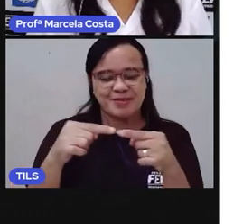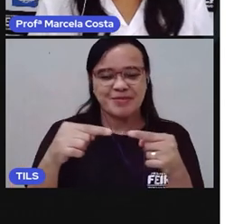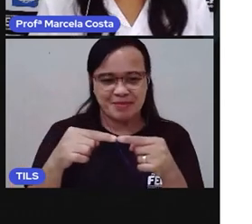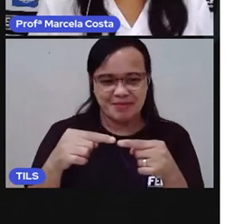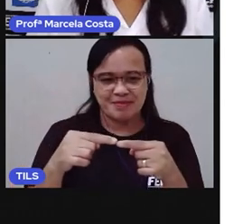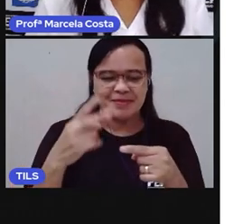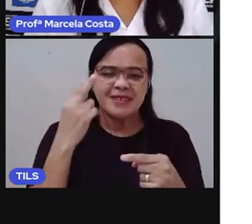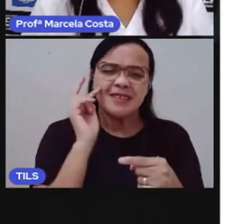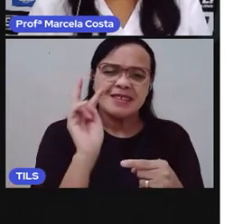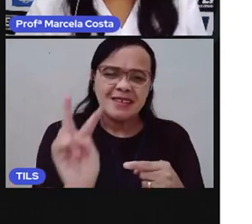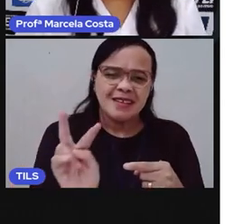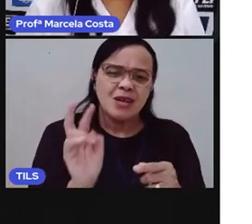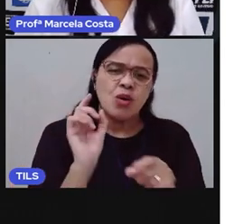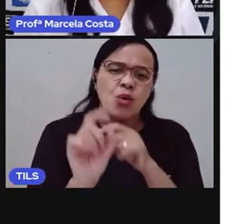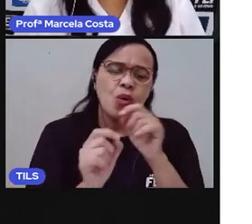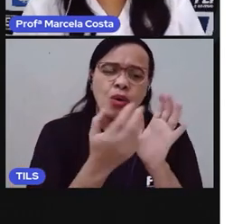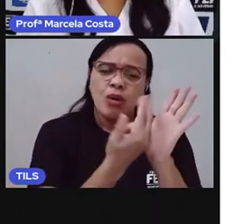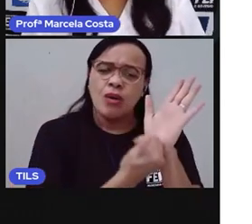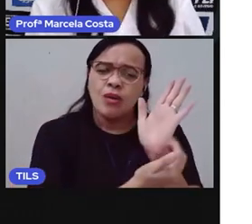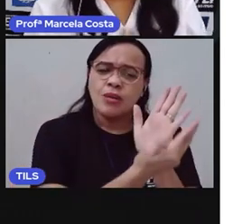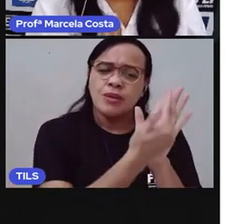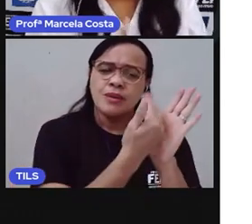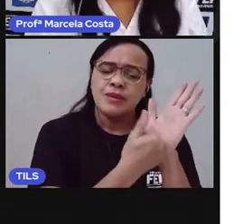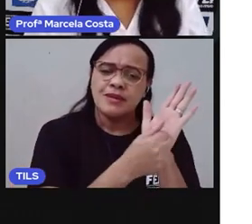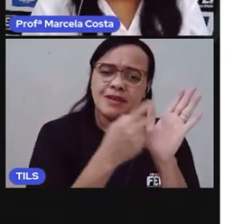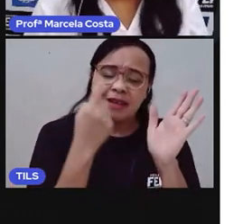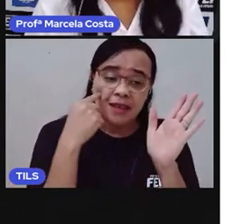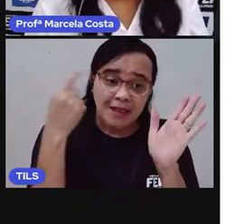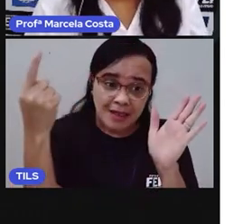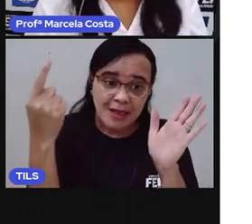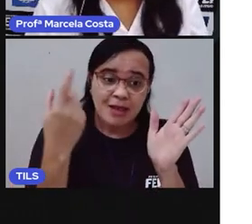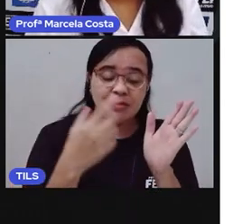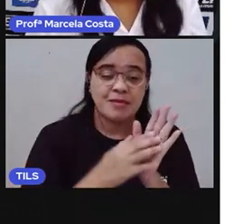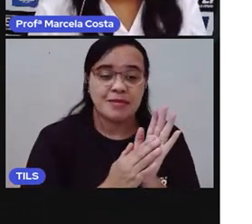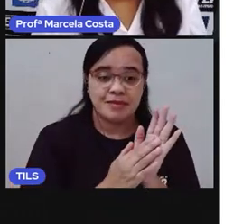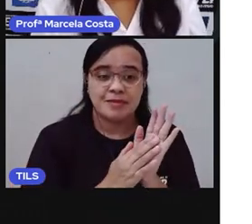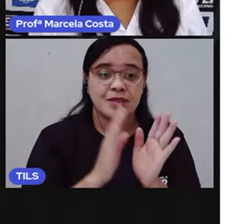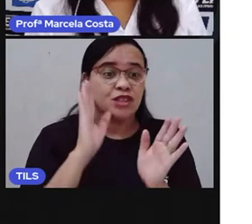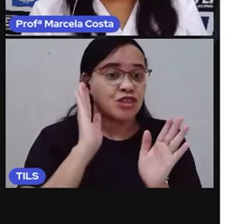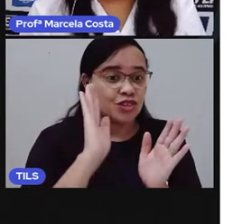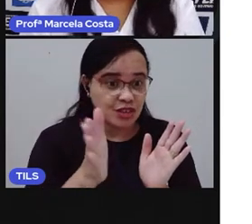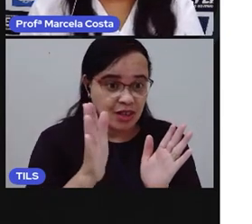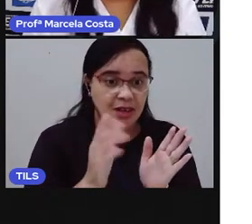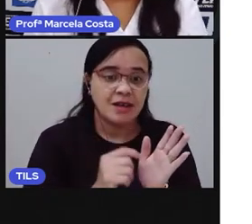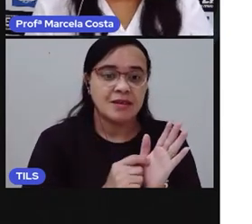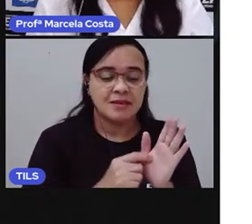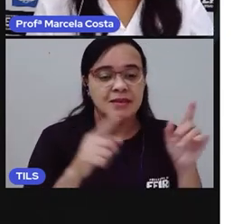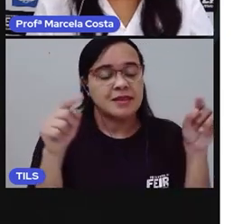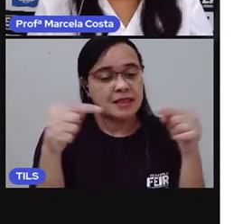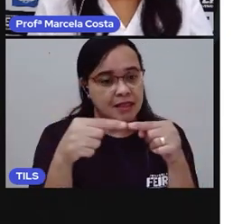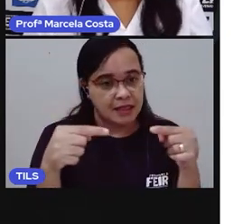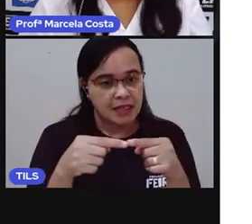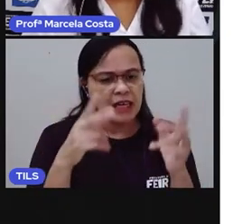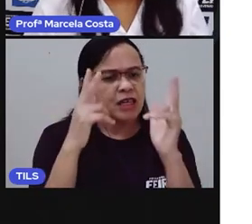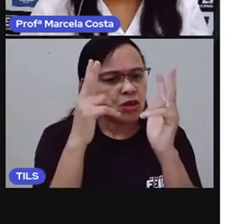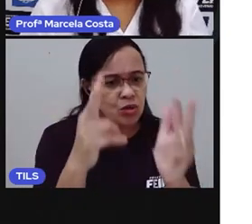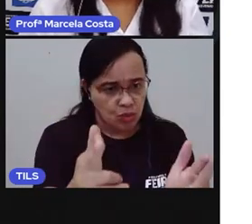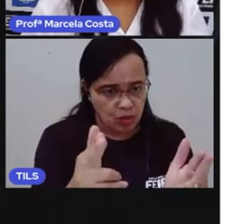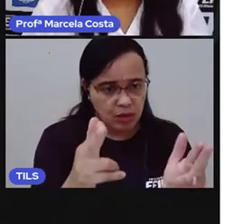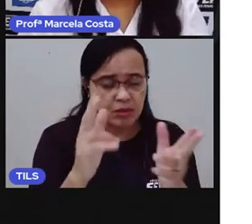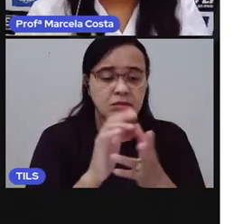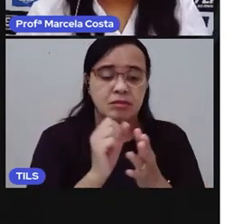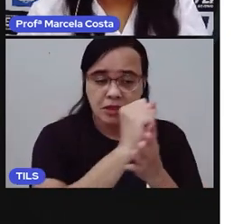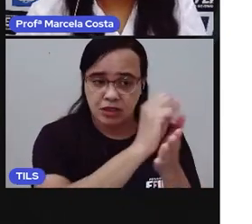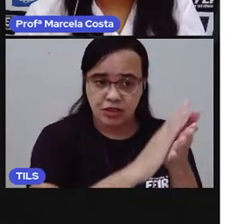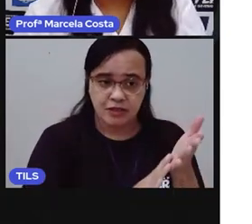Observem aqui essa imagem que eu acabei de mostrar lá na outra apresentação. É a mesma imagem que temos aqui na nossa